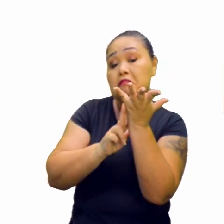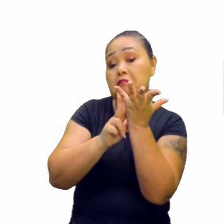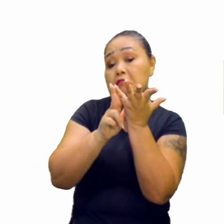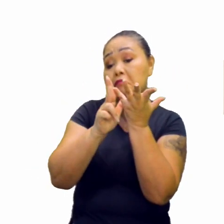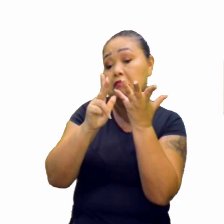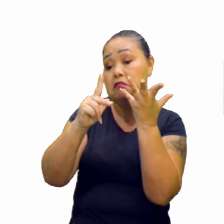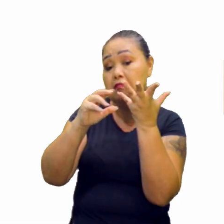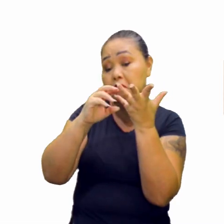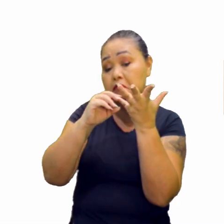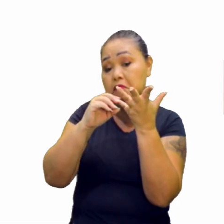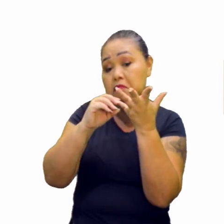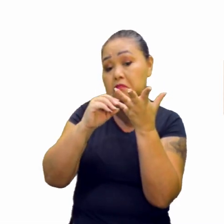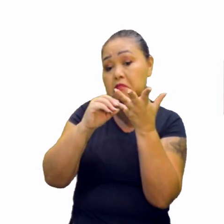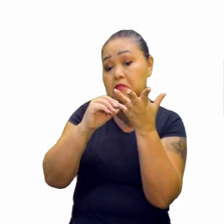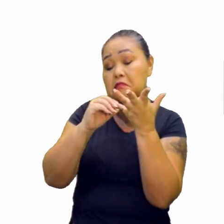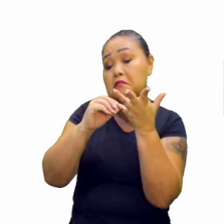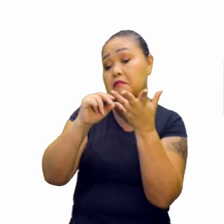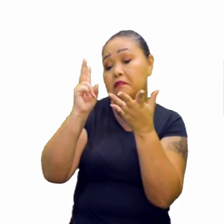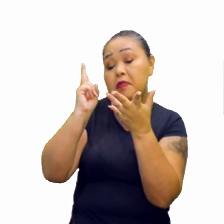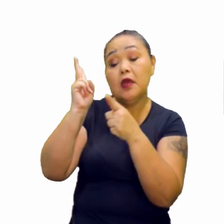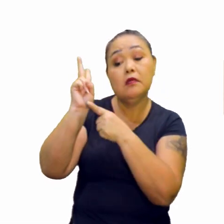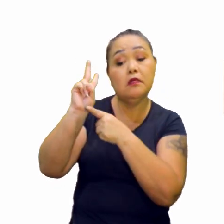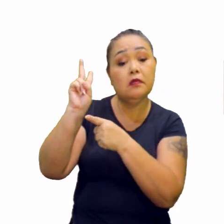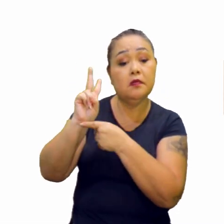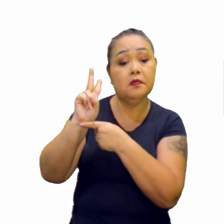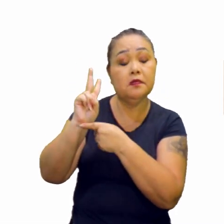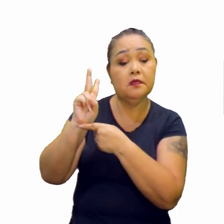é manutenção.